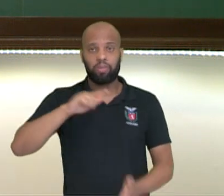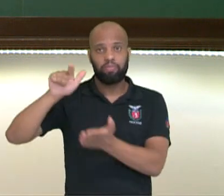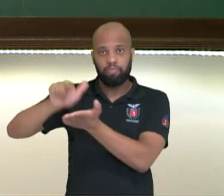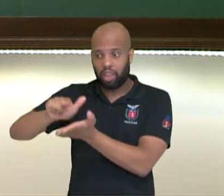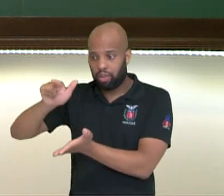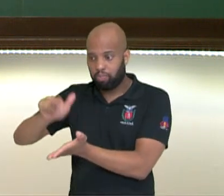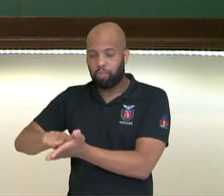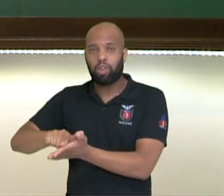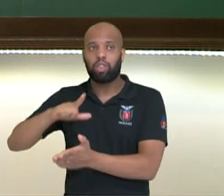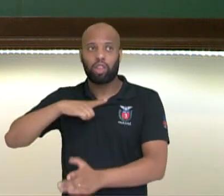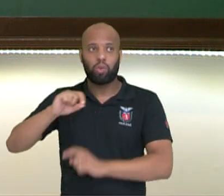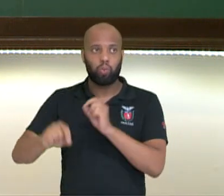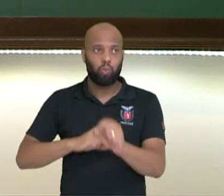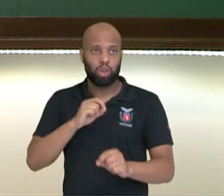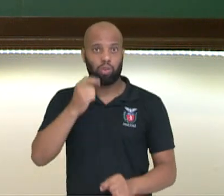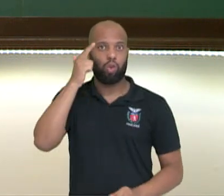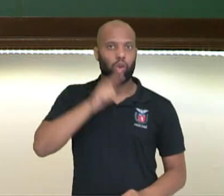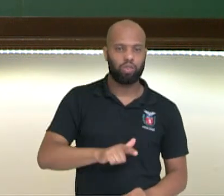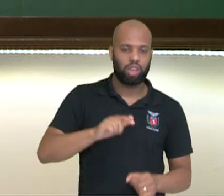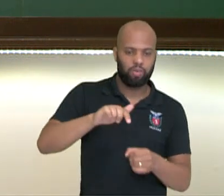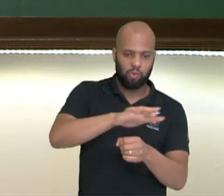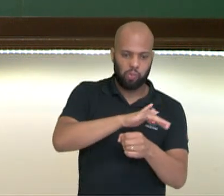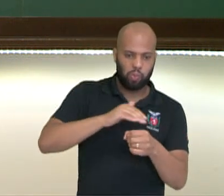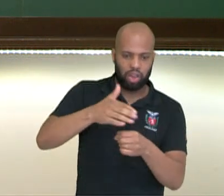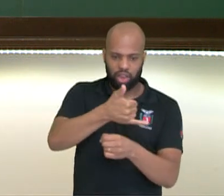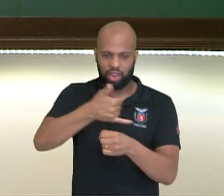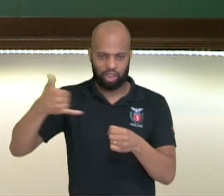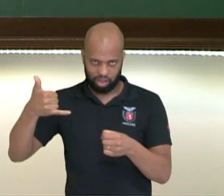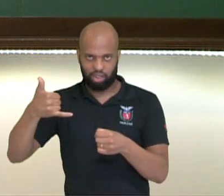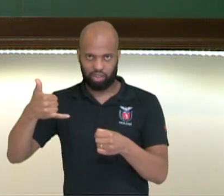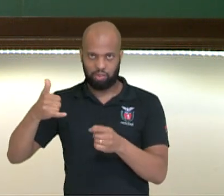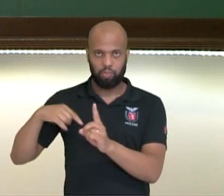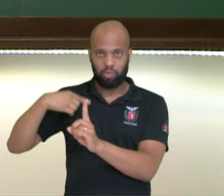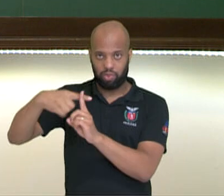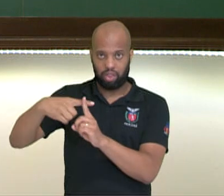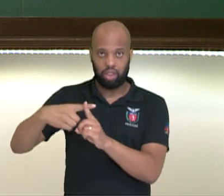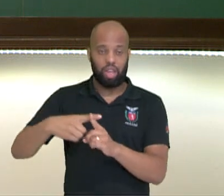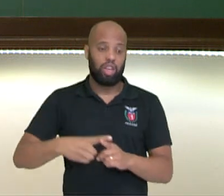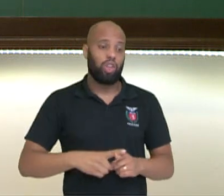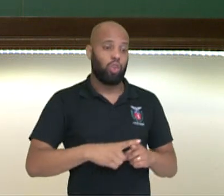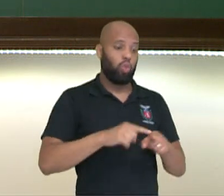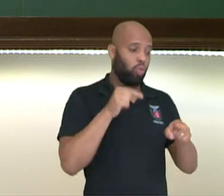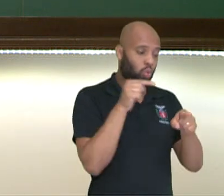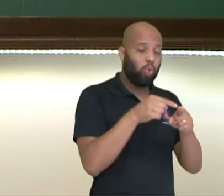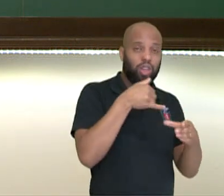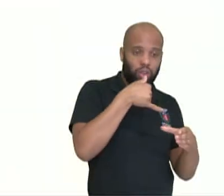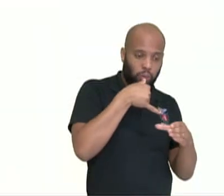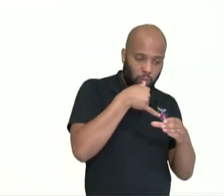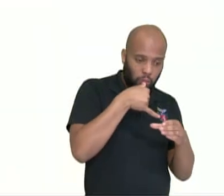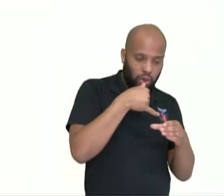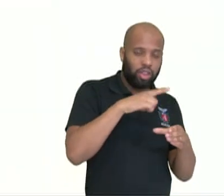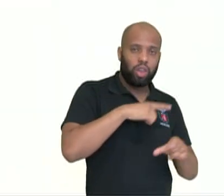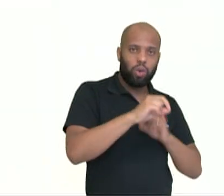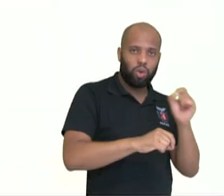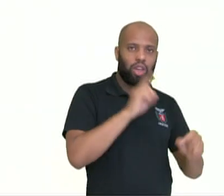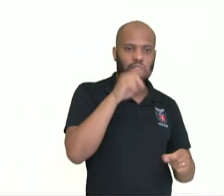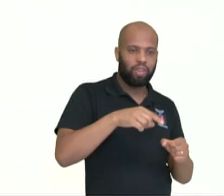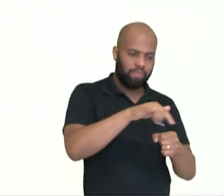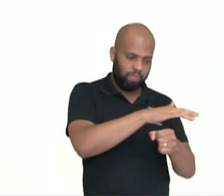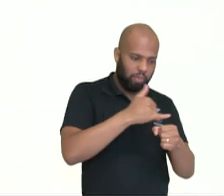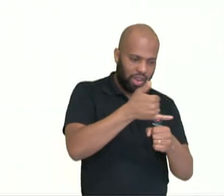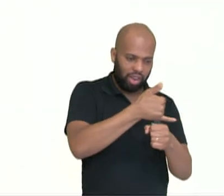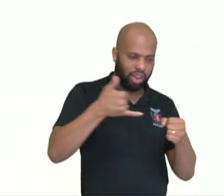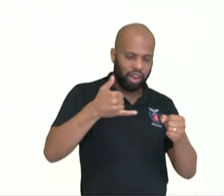papel recebe uma carga X positiva e o canudinho uma carga X negativa. O que eu tenho